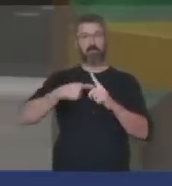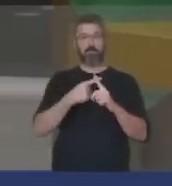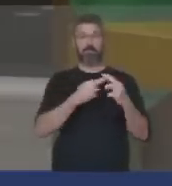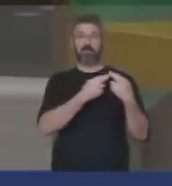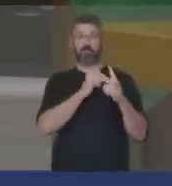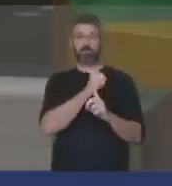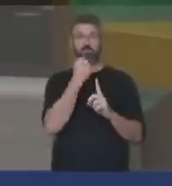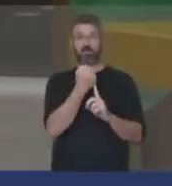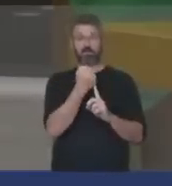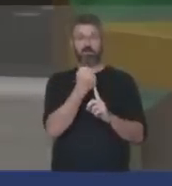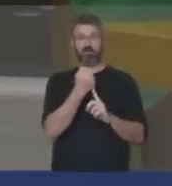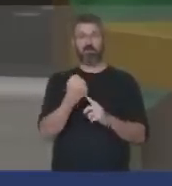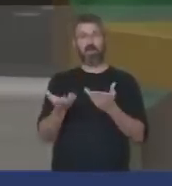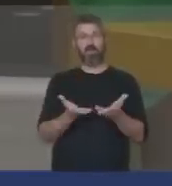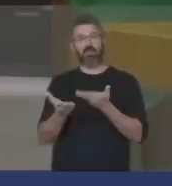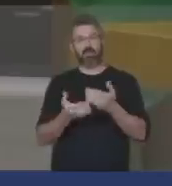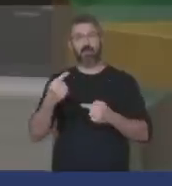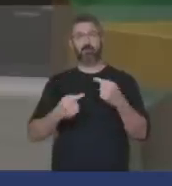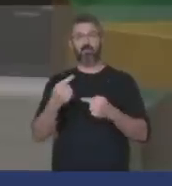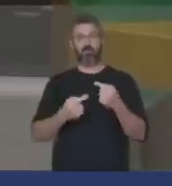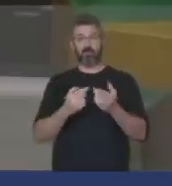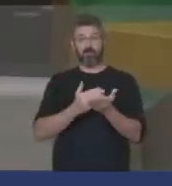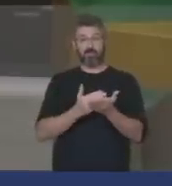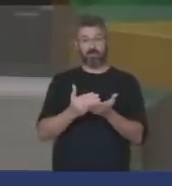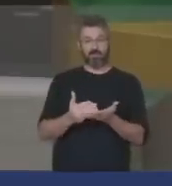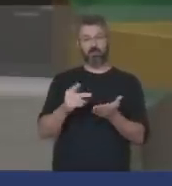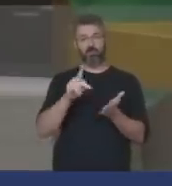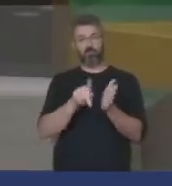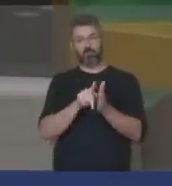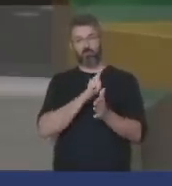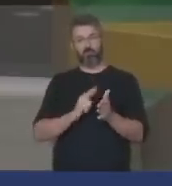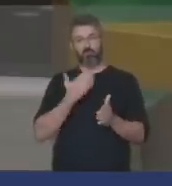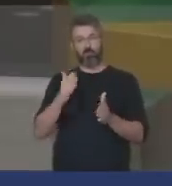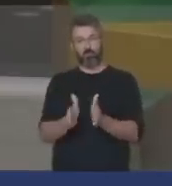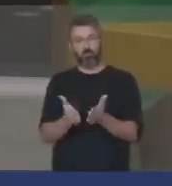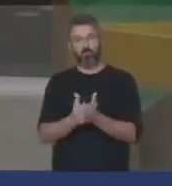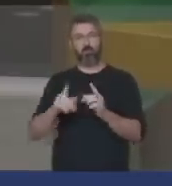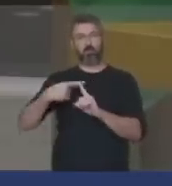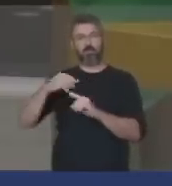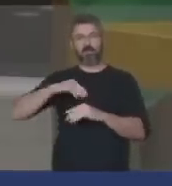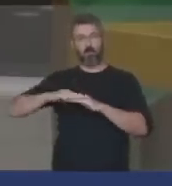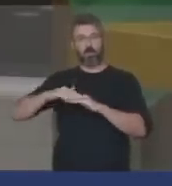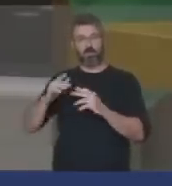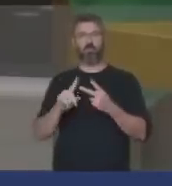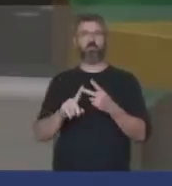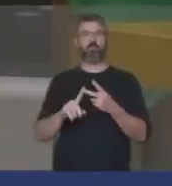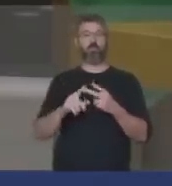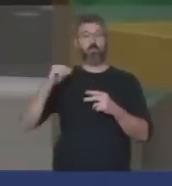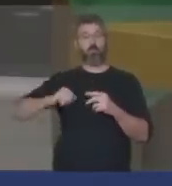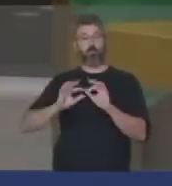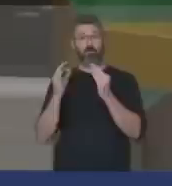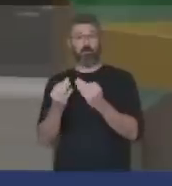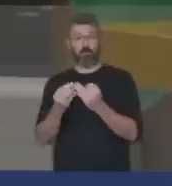responsabilidade social para atender a política inicialmente no governo para os mais pobres, como o aumento do salário mínimo, o Bolsa